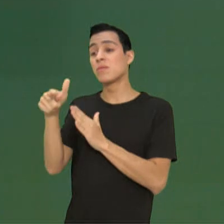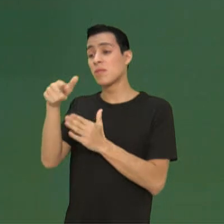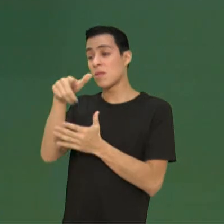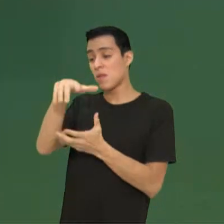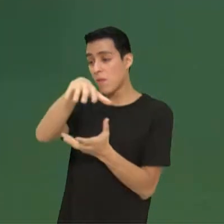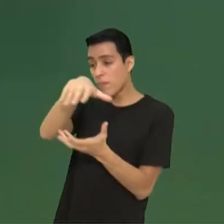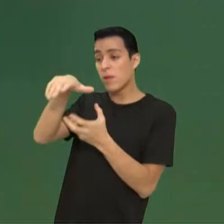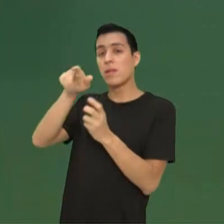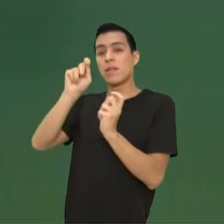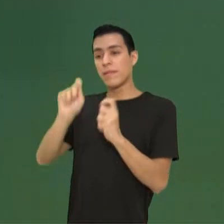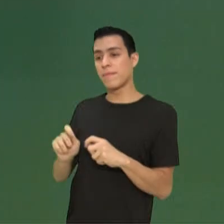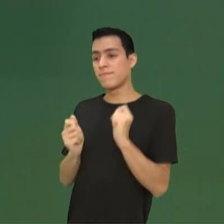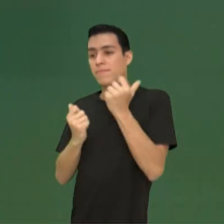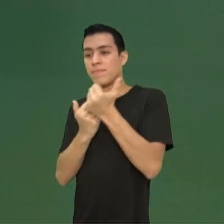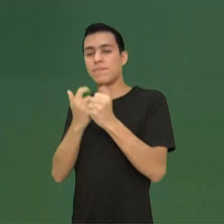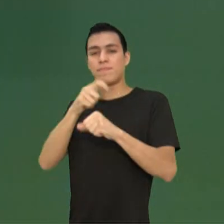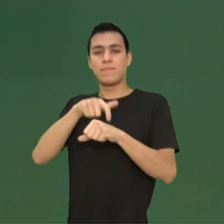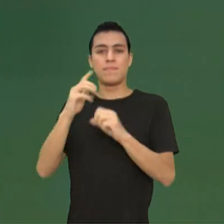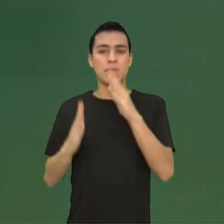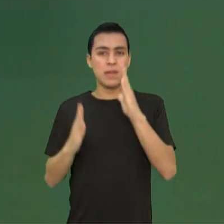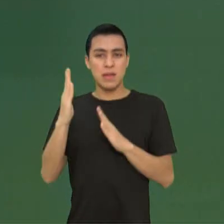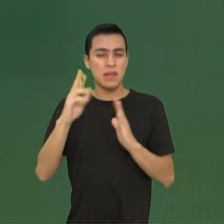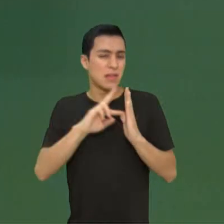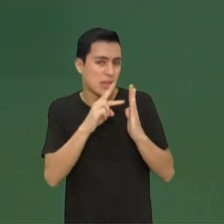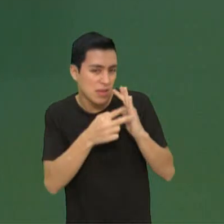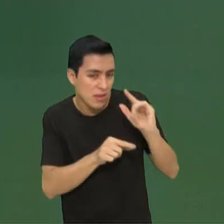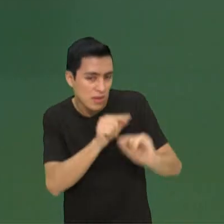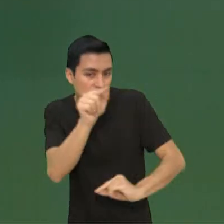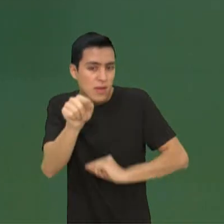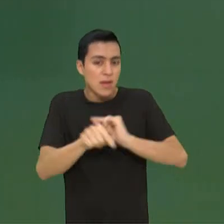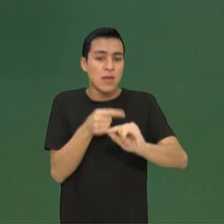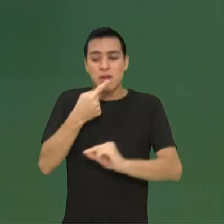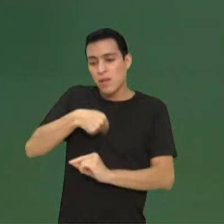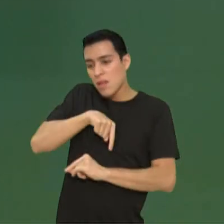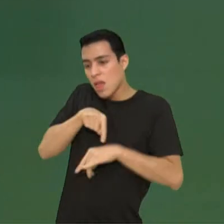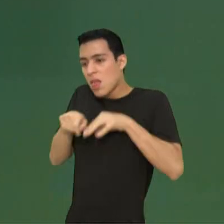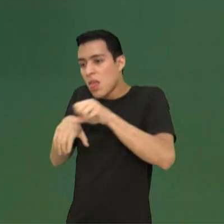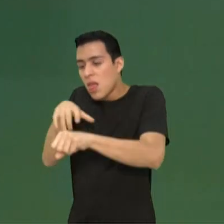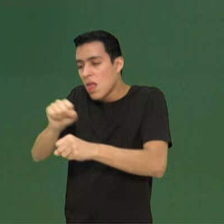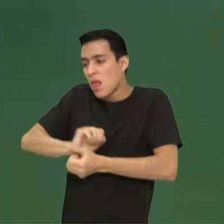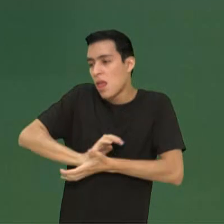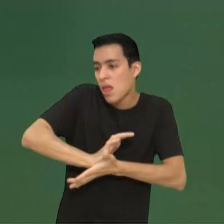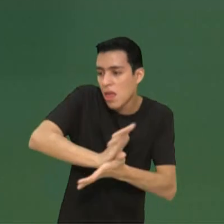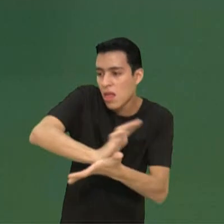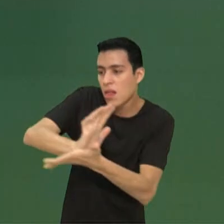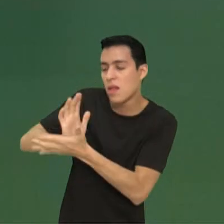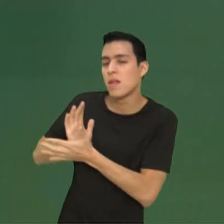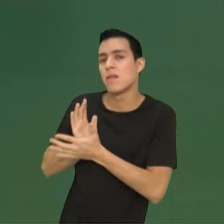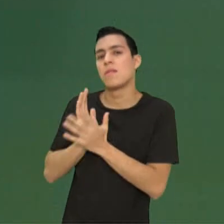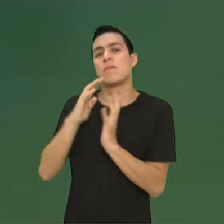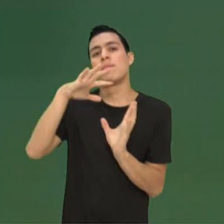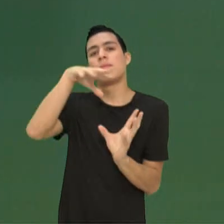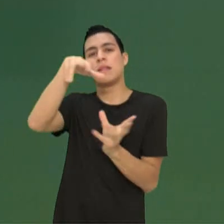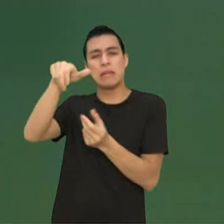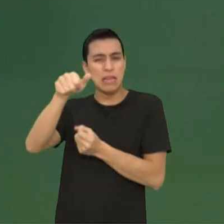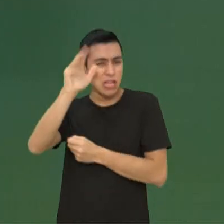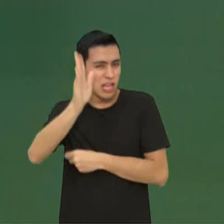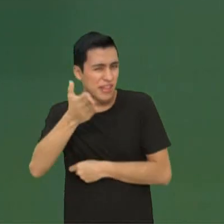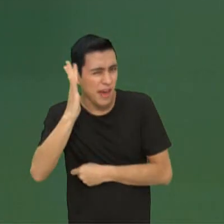capaz de repor nesse tempo. Ou seja, a gente estava degradando o planeta. Pensou